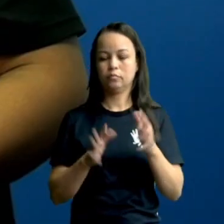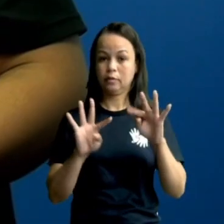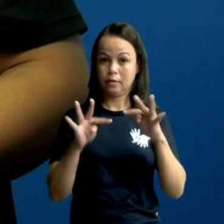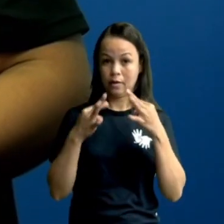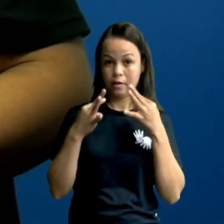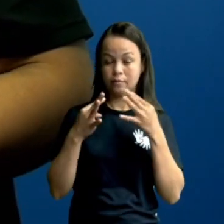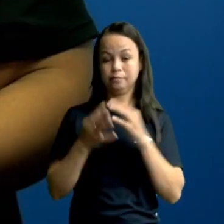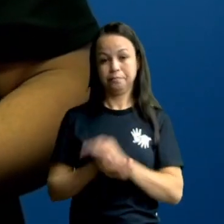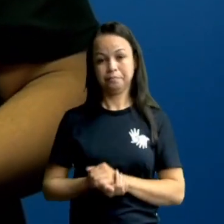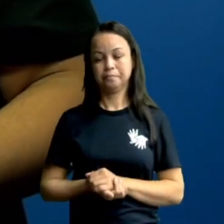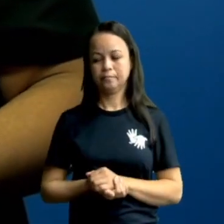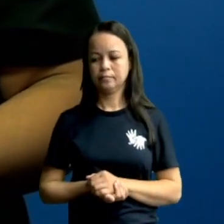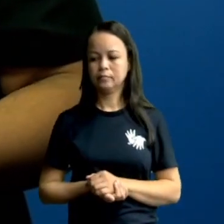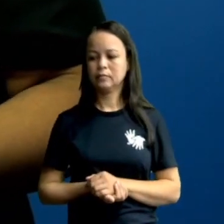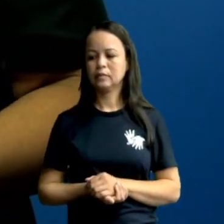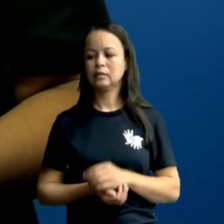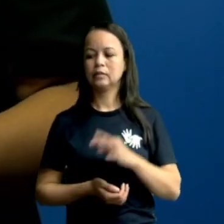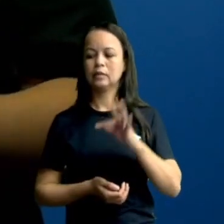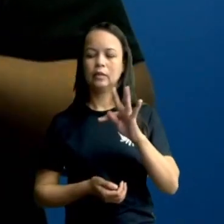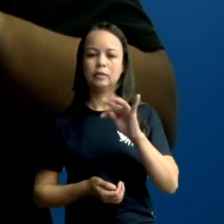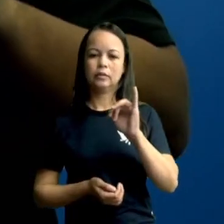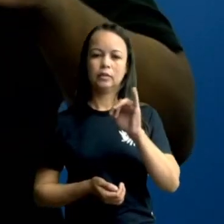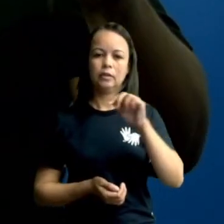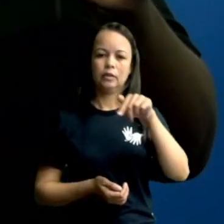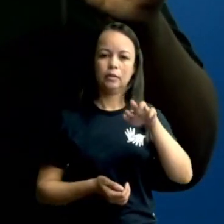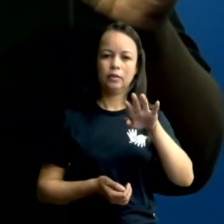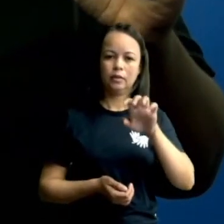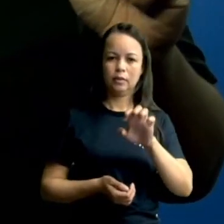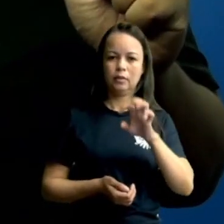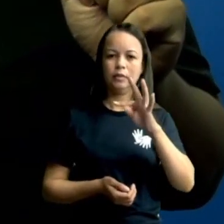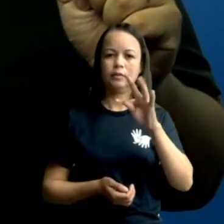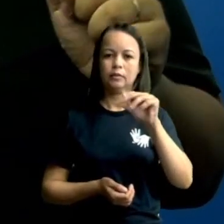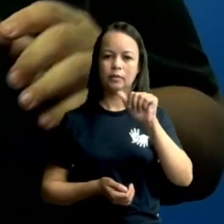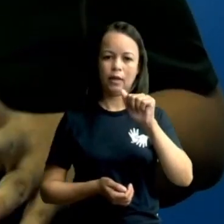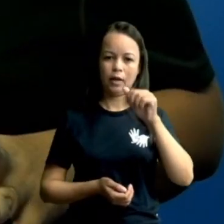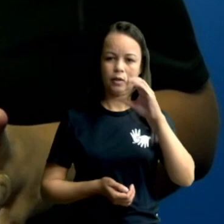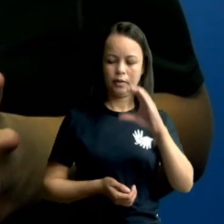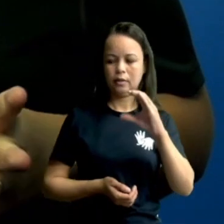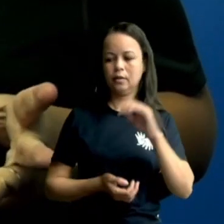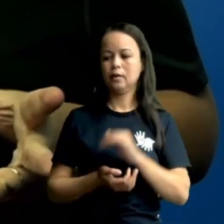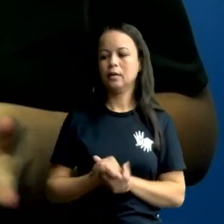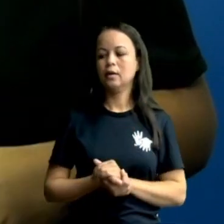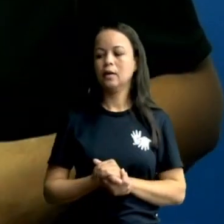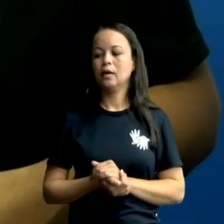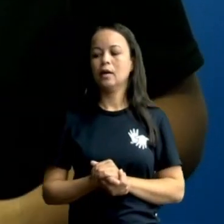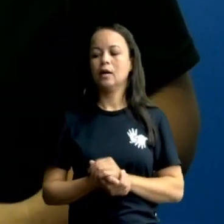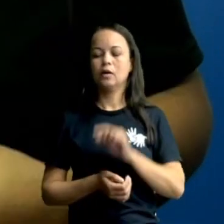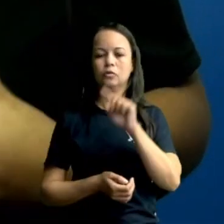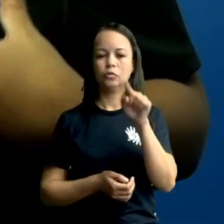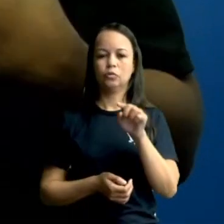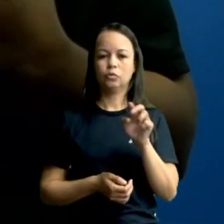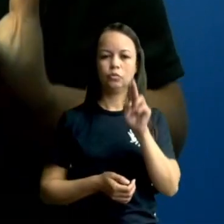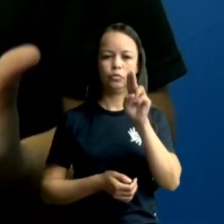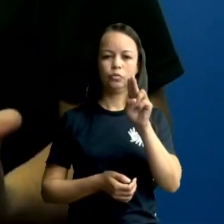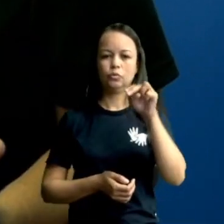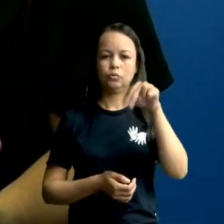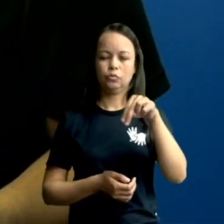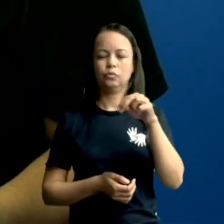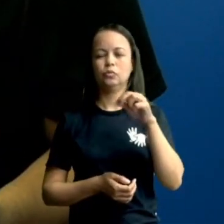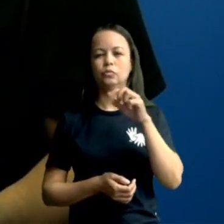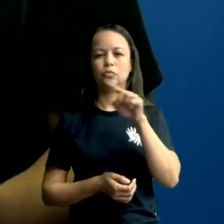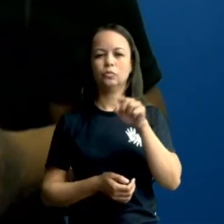mim. Tic-tac, zuzum, bum, né? Tudo que eu tento imitar